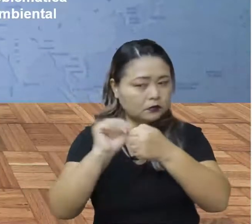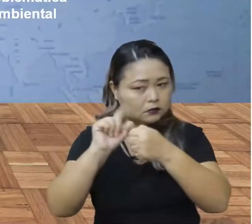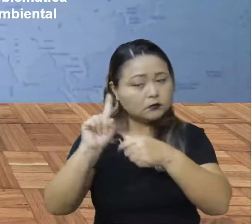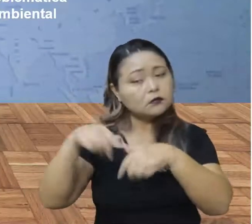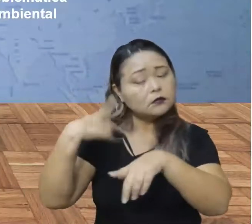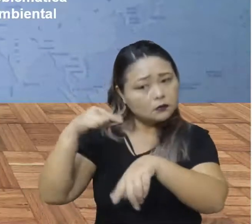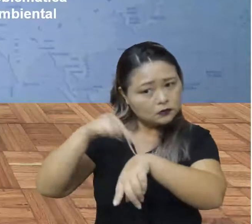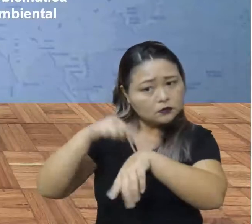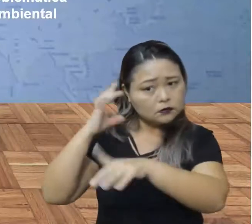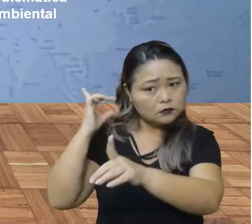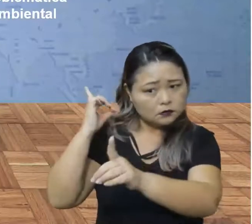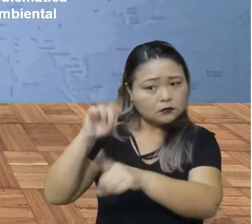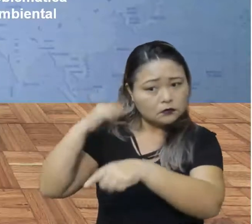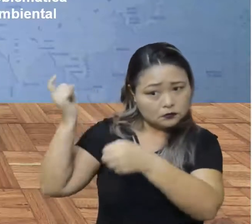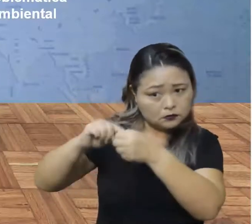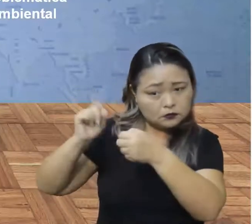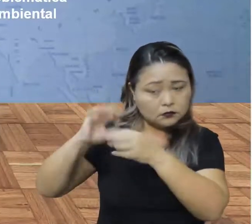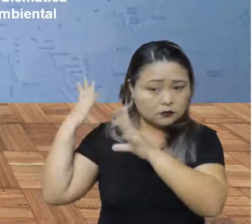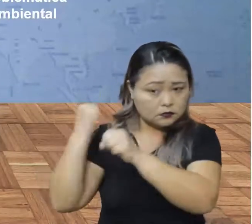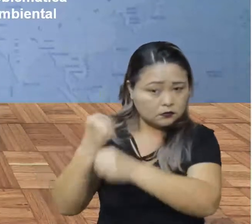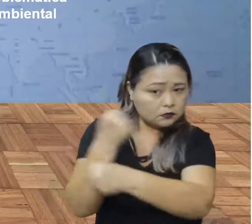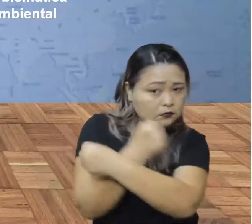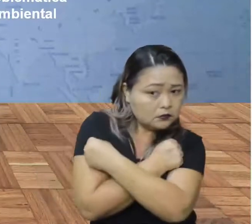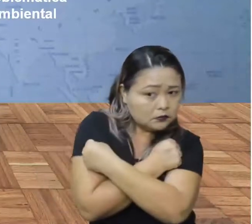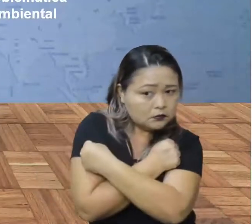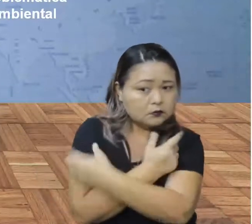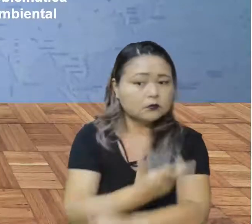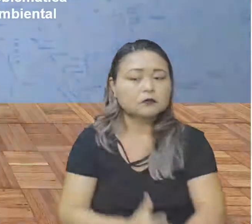a gente volta para o nosso resumão. Abraço.